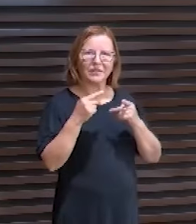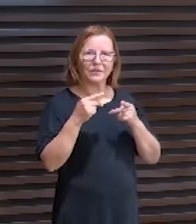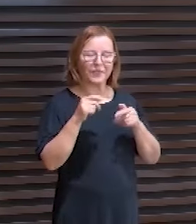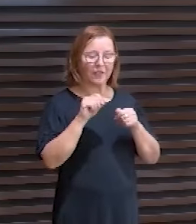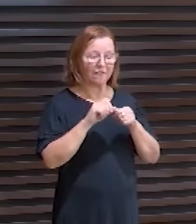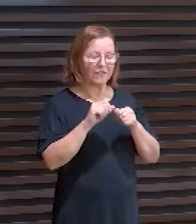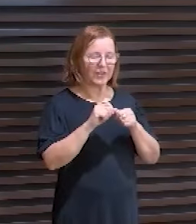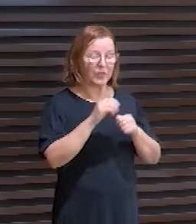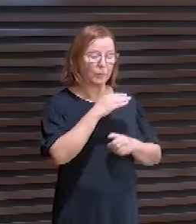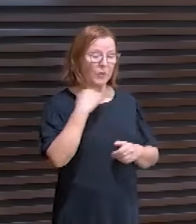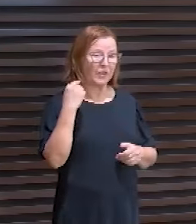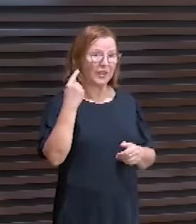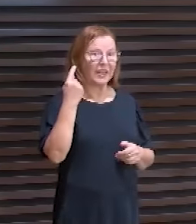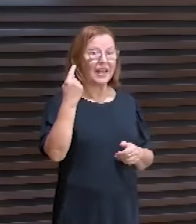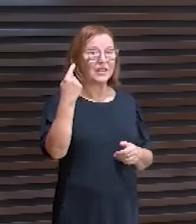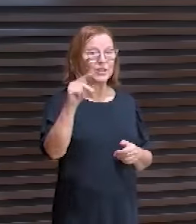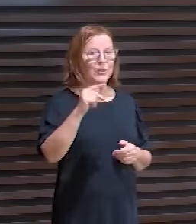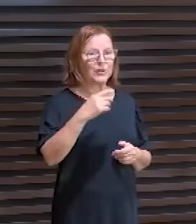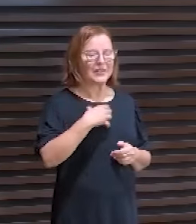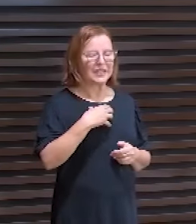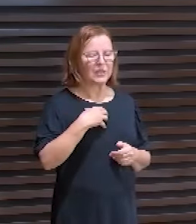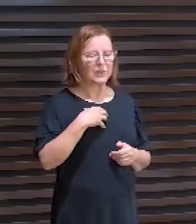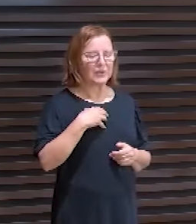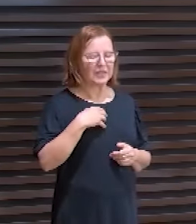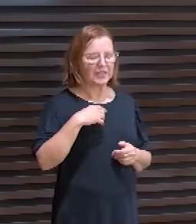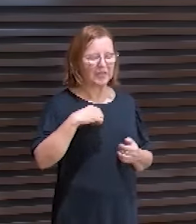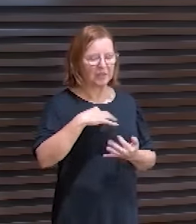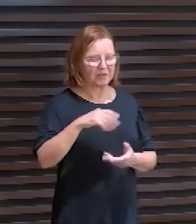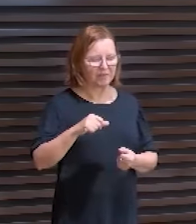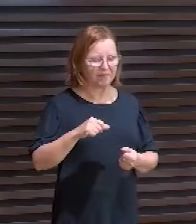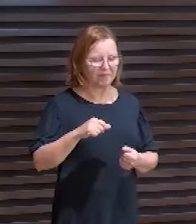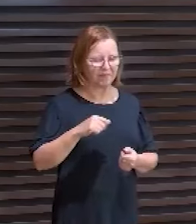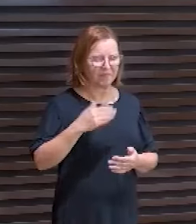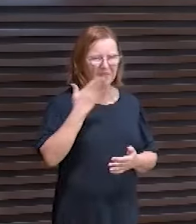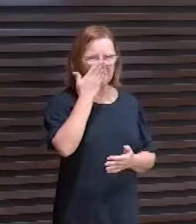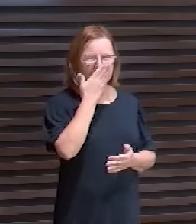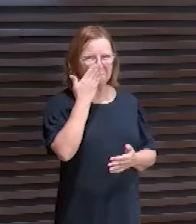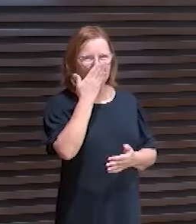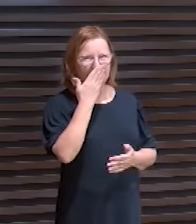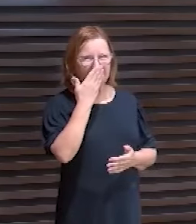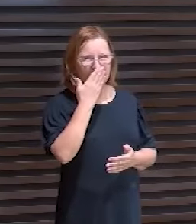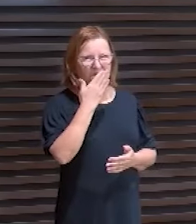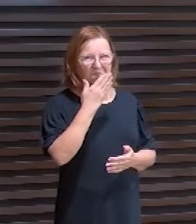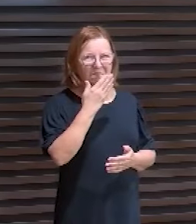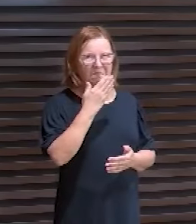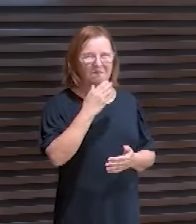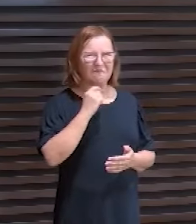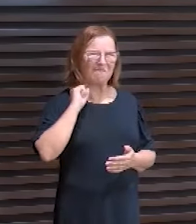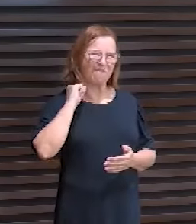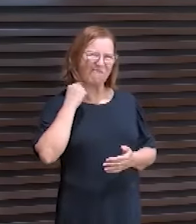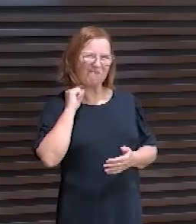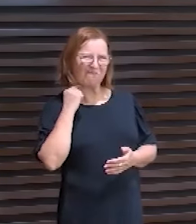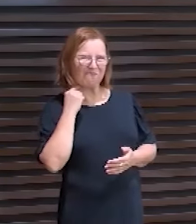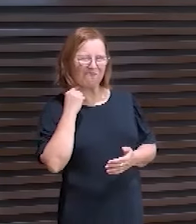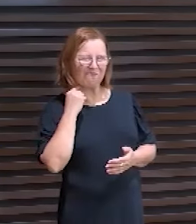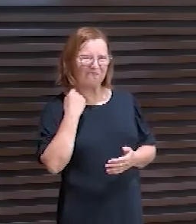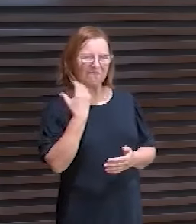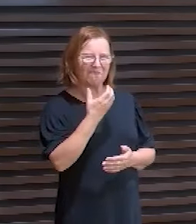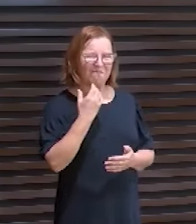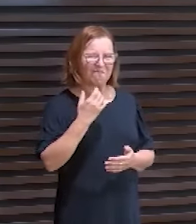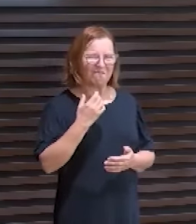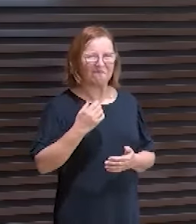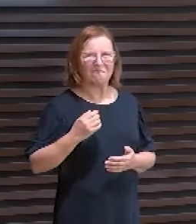natureza terrena prostituição impureza paixão lava desejo maligno e